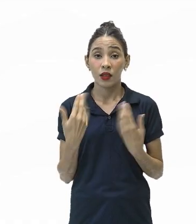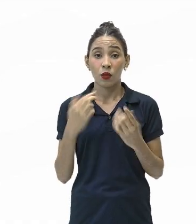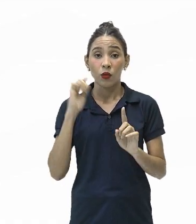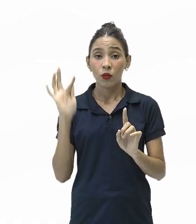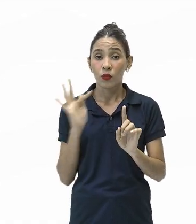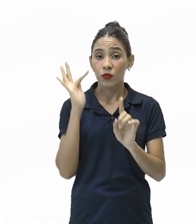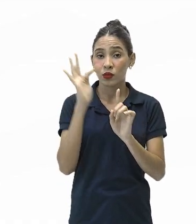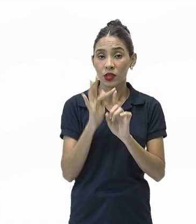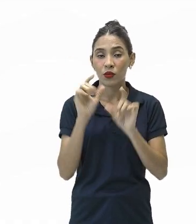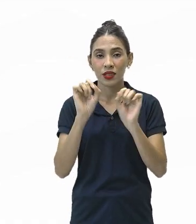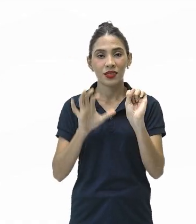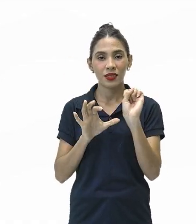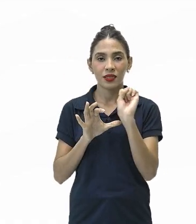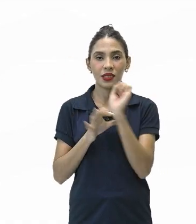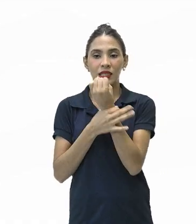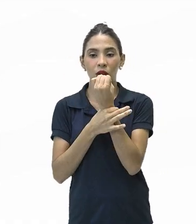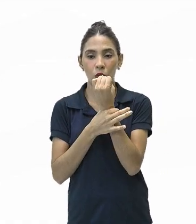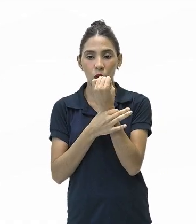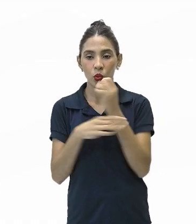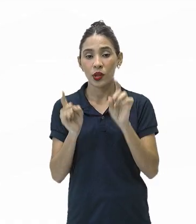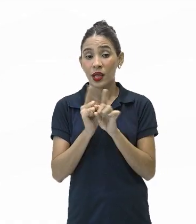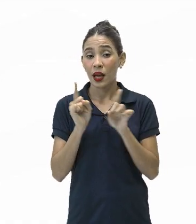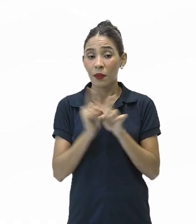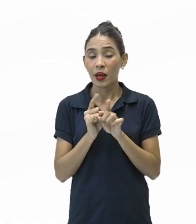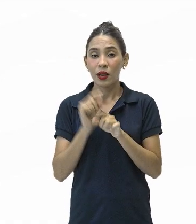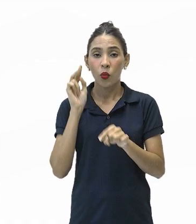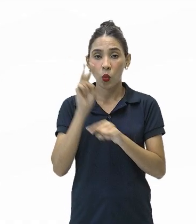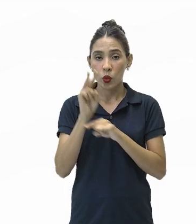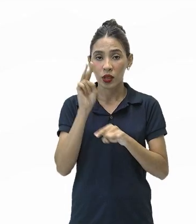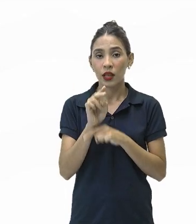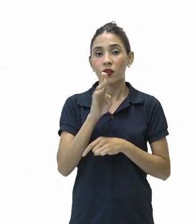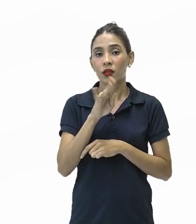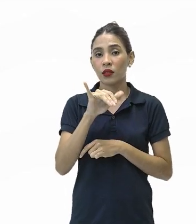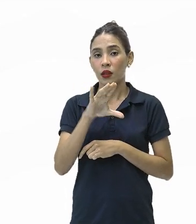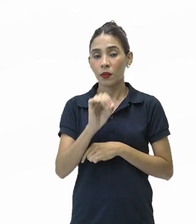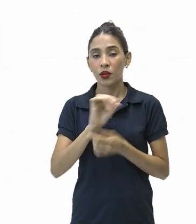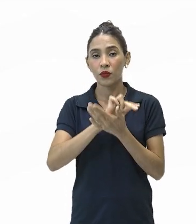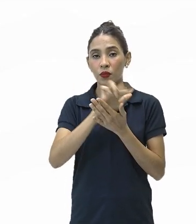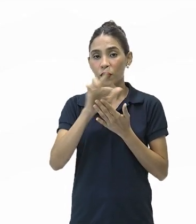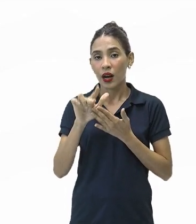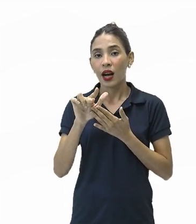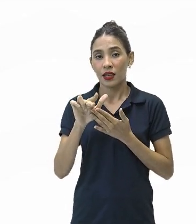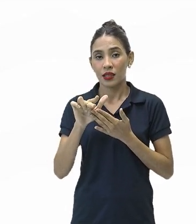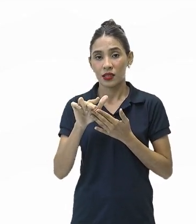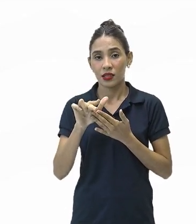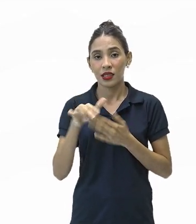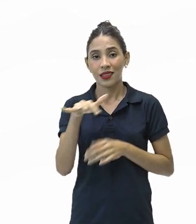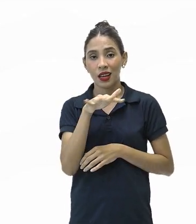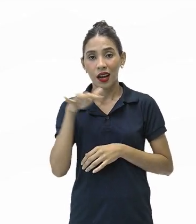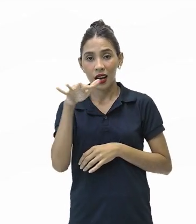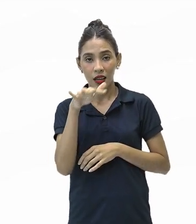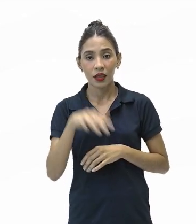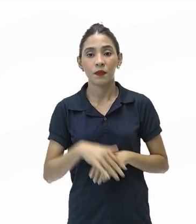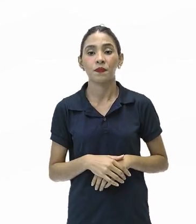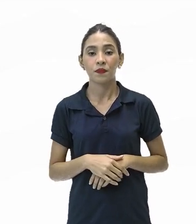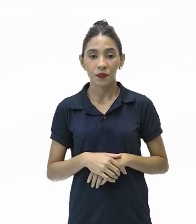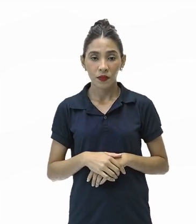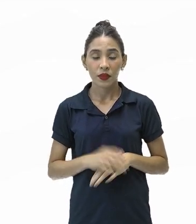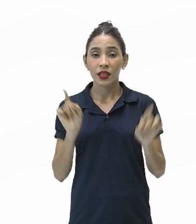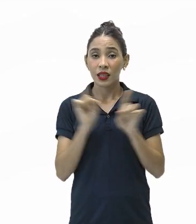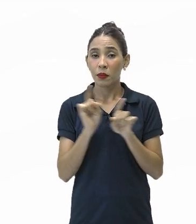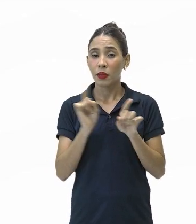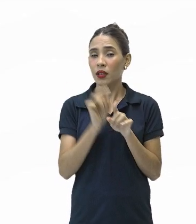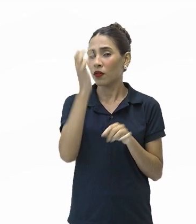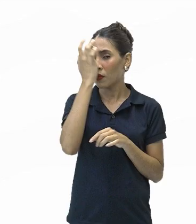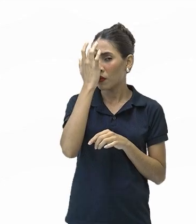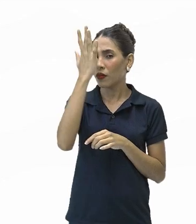de assegurar a conservação da biodiversidade nativa da região e